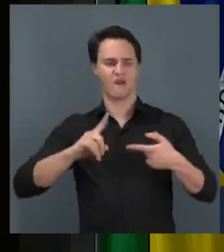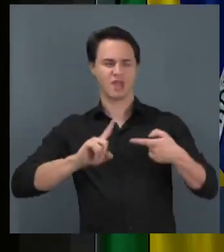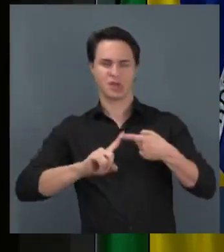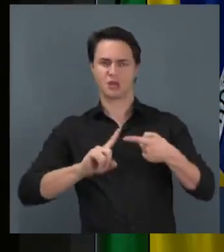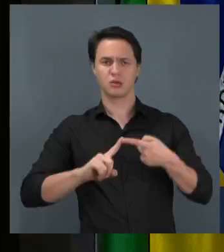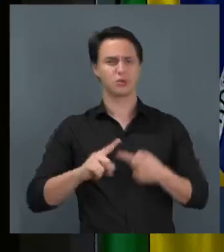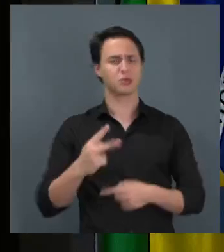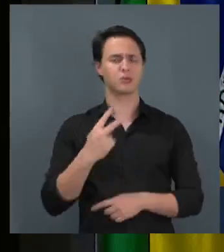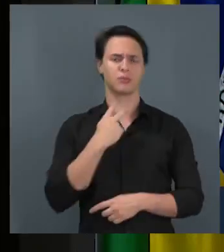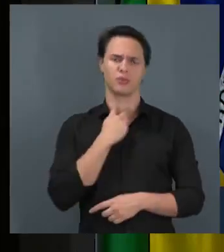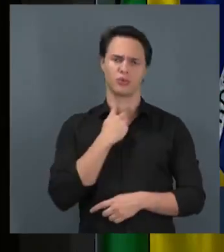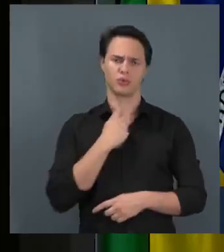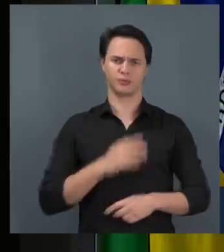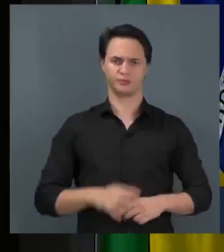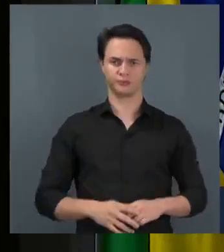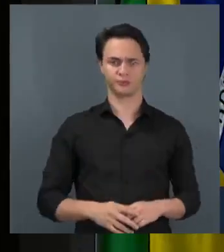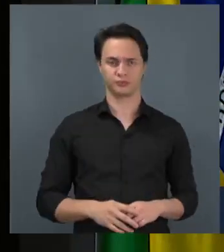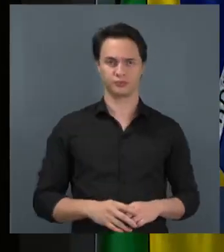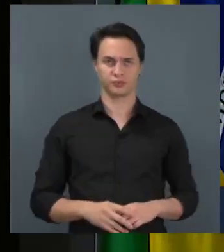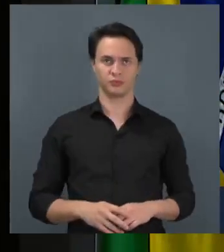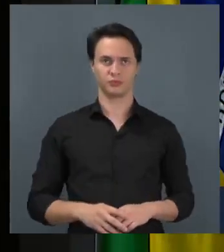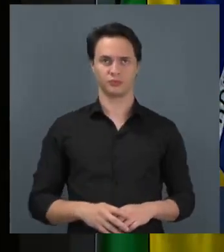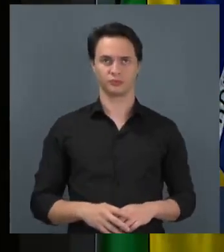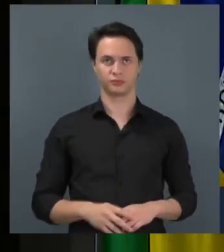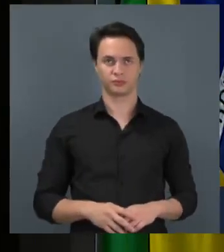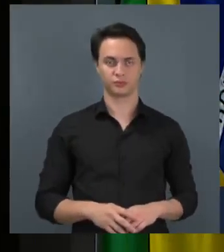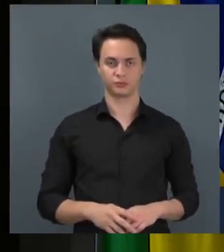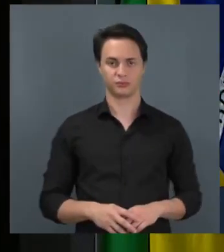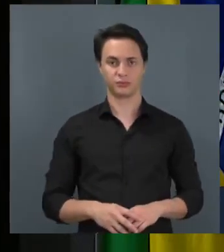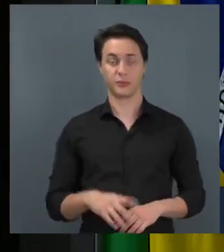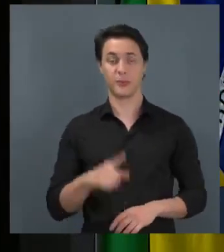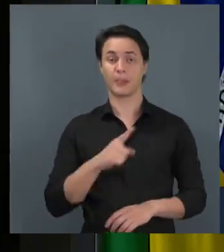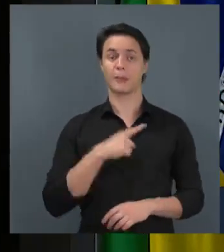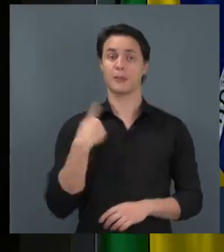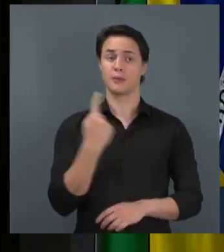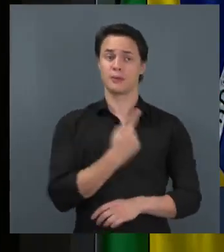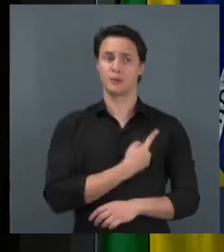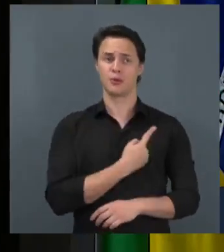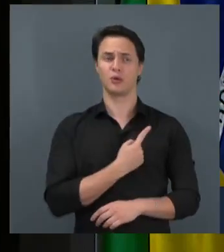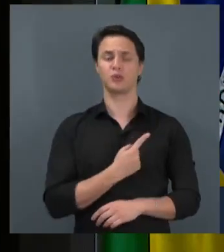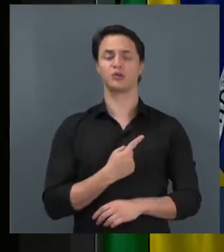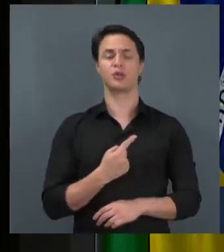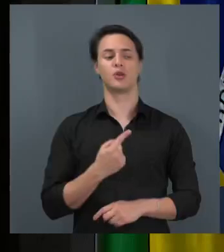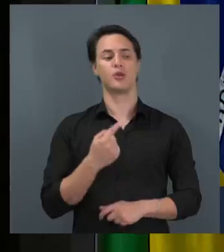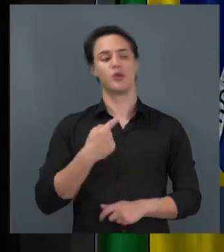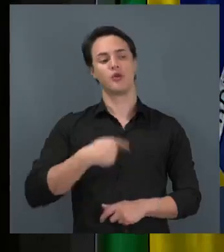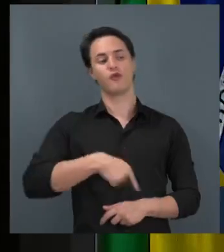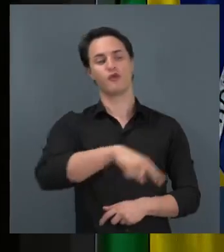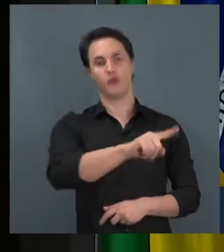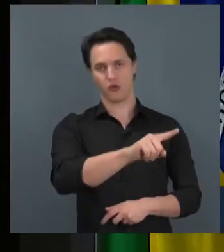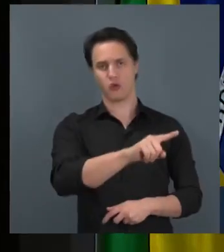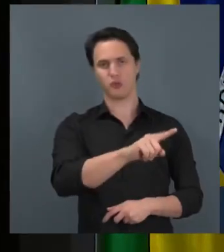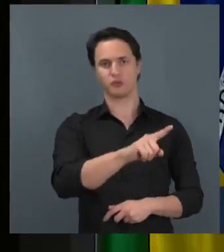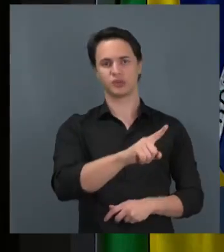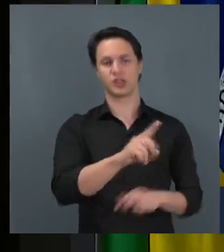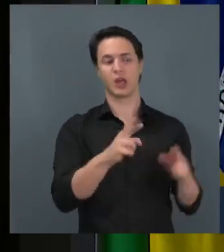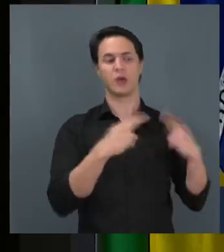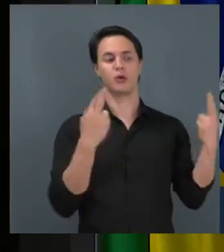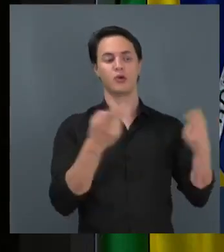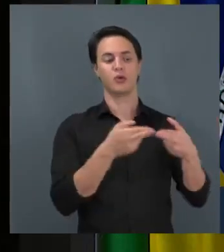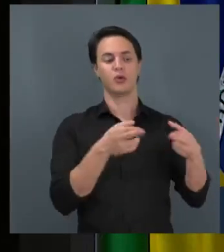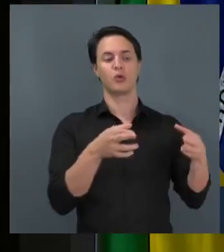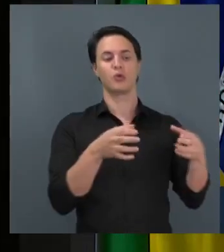institucional. Estivemos reunidos com o secretário executivo do Ministério do Interior da Argentina,